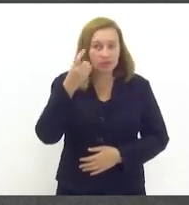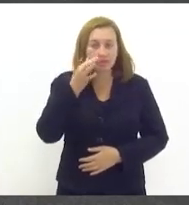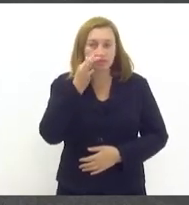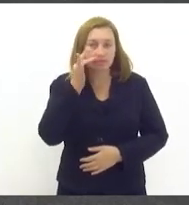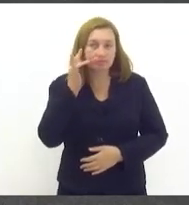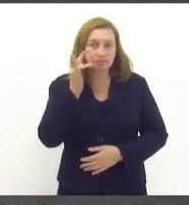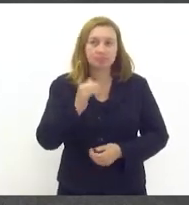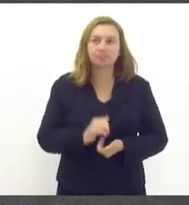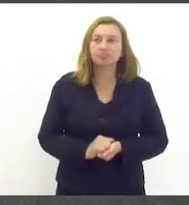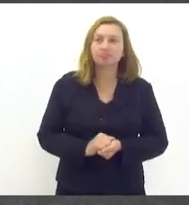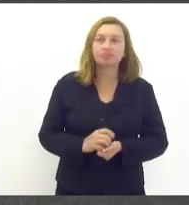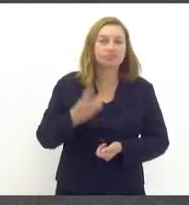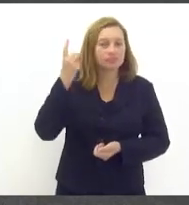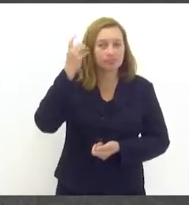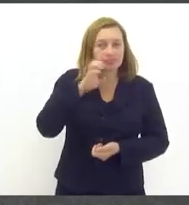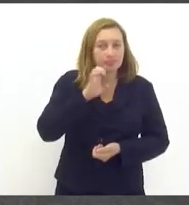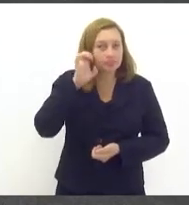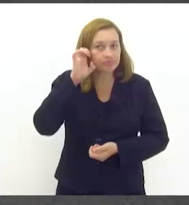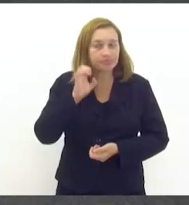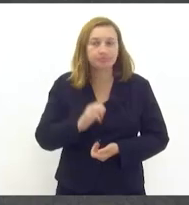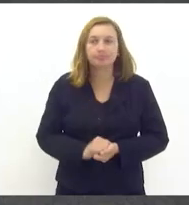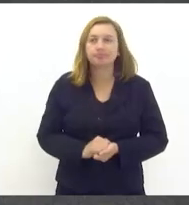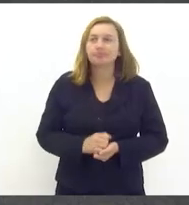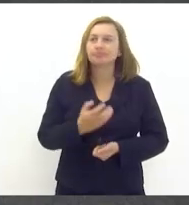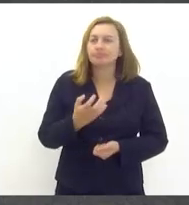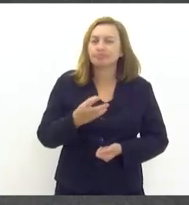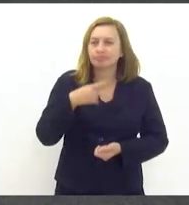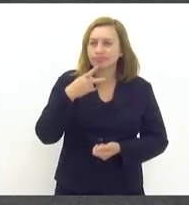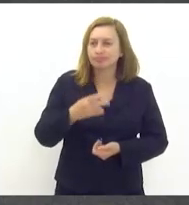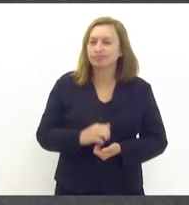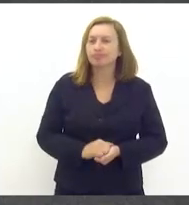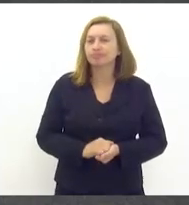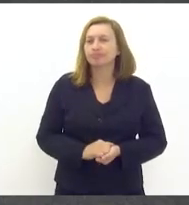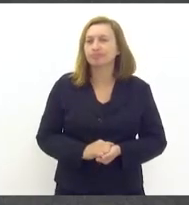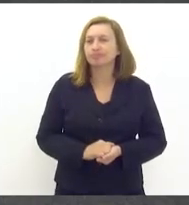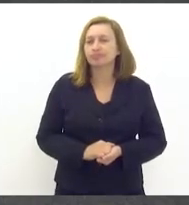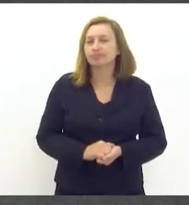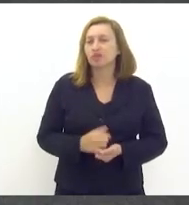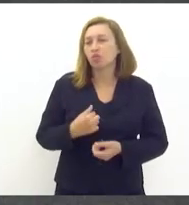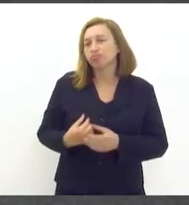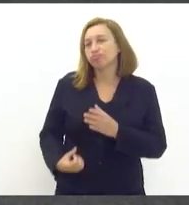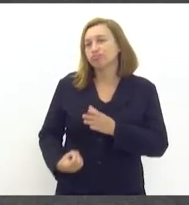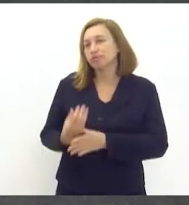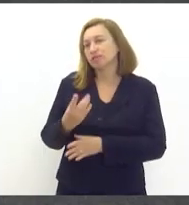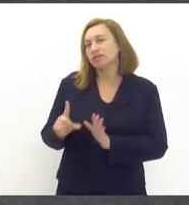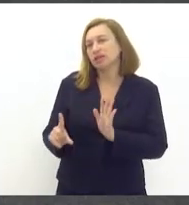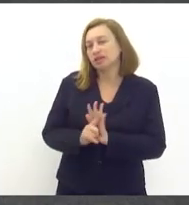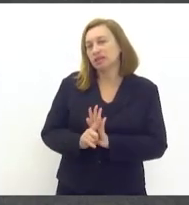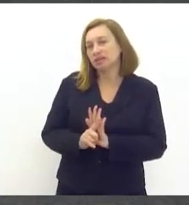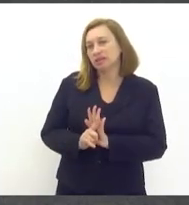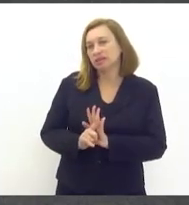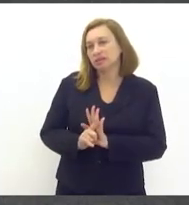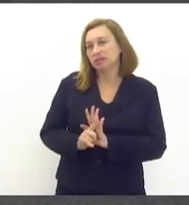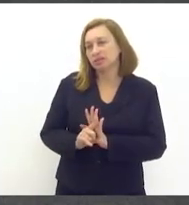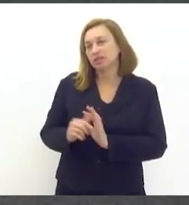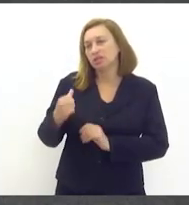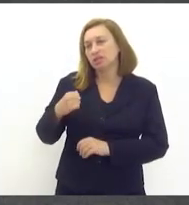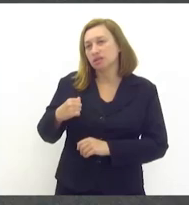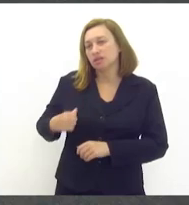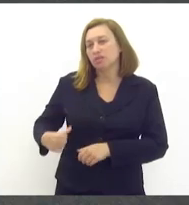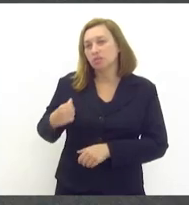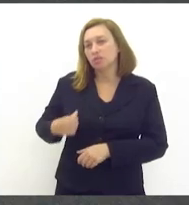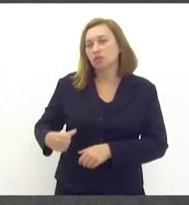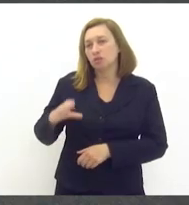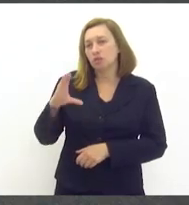serafini deputada Érica eu quero dizer o seguinte eu sou autor da lei que estabelecia bom sobre os